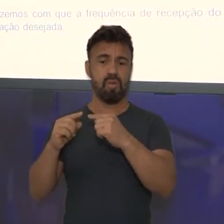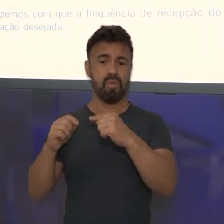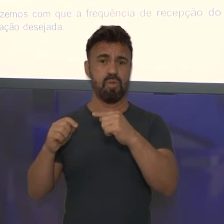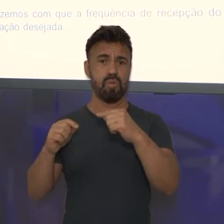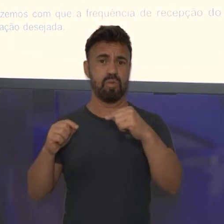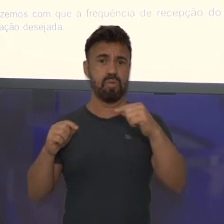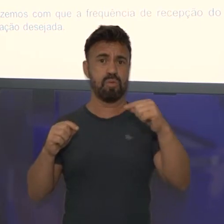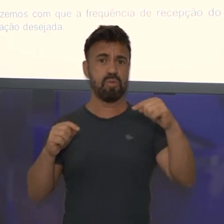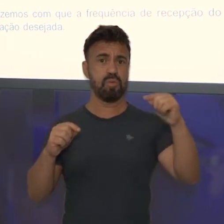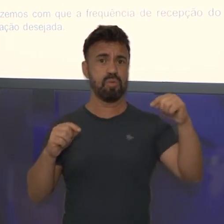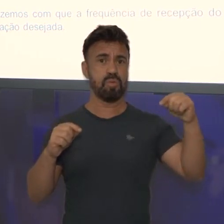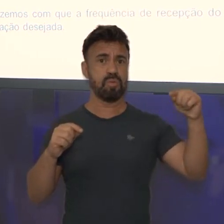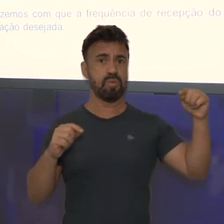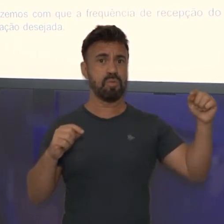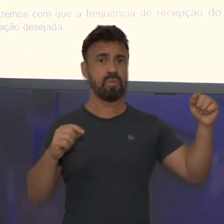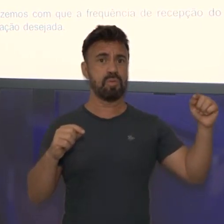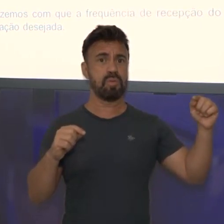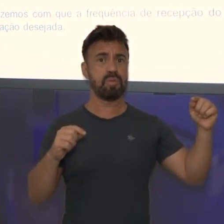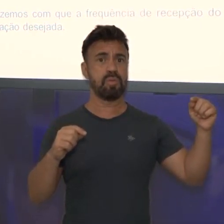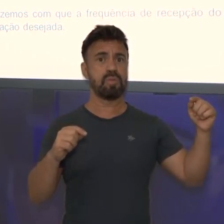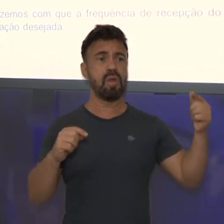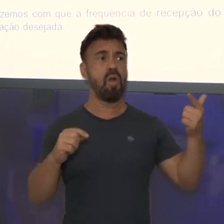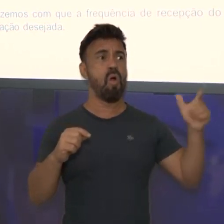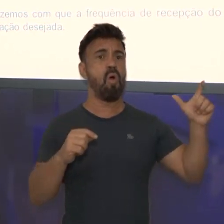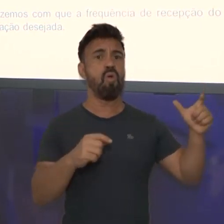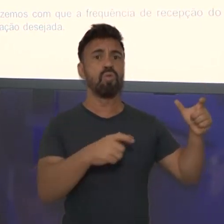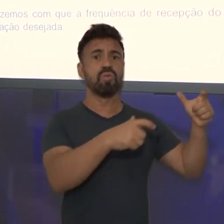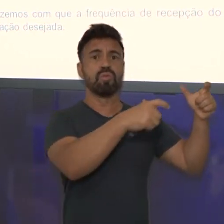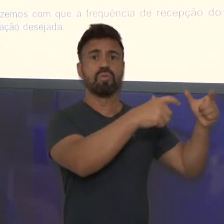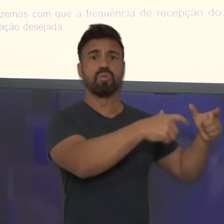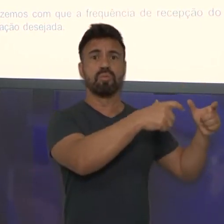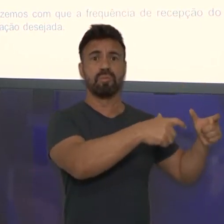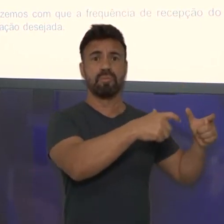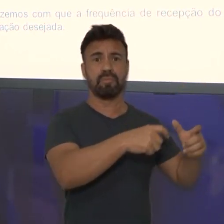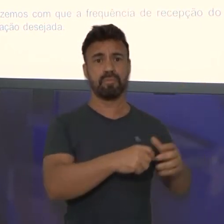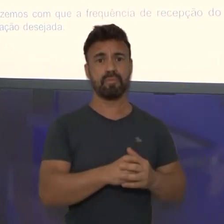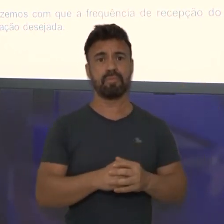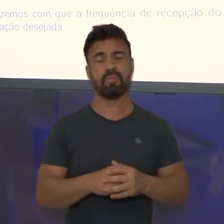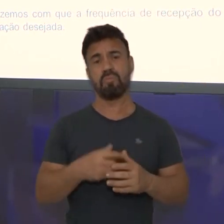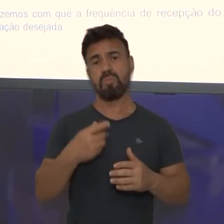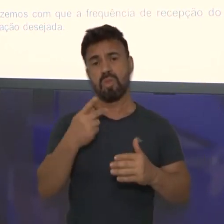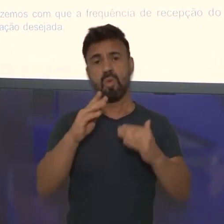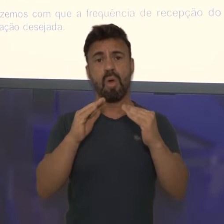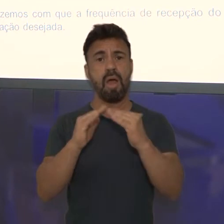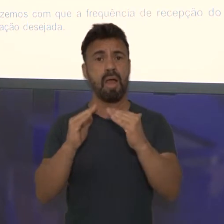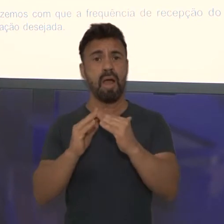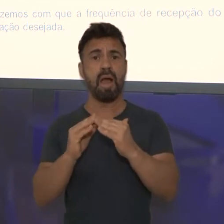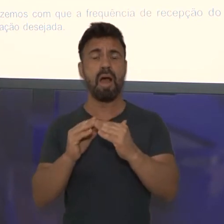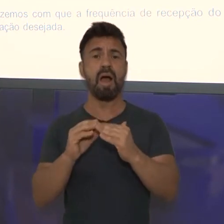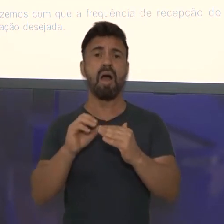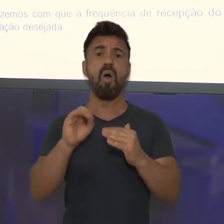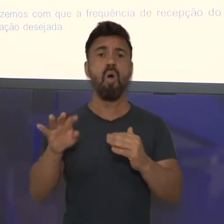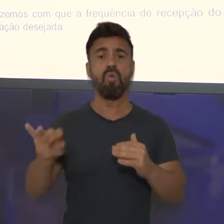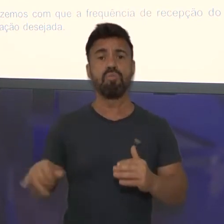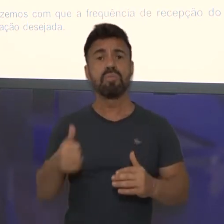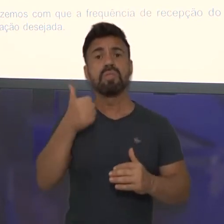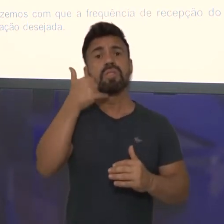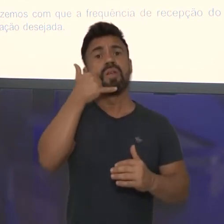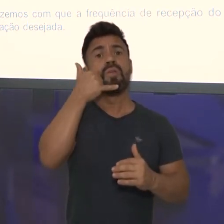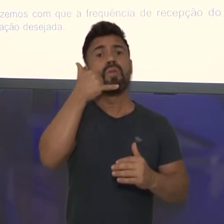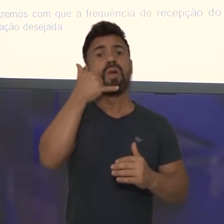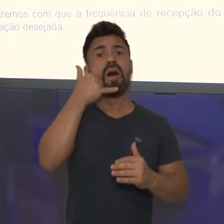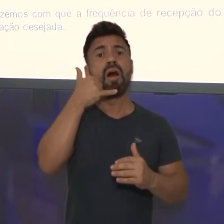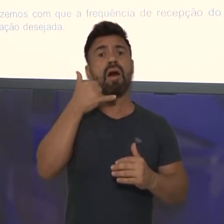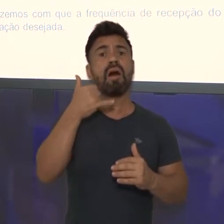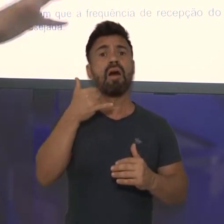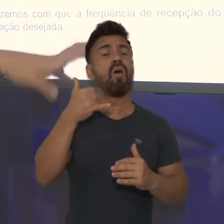essa frequência de ondas eletromagnéticas até esse ponto receptor. Pode ser na sua casa ou, no caso de um celular, você aqui